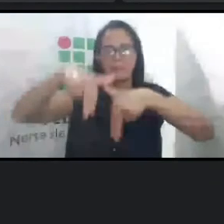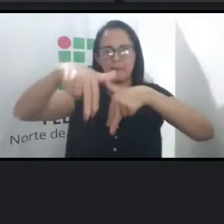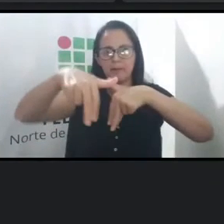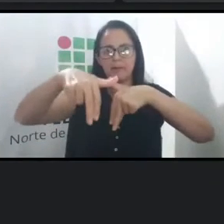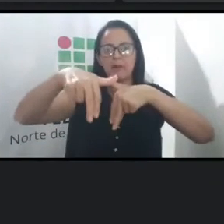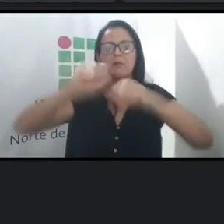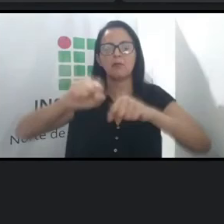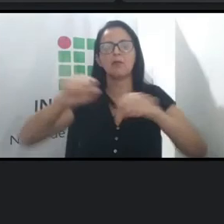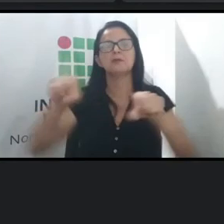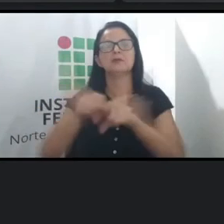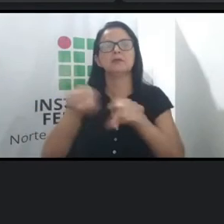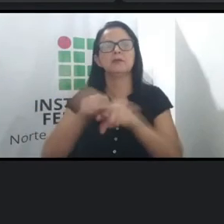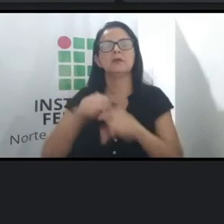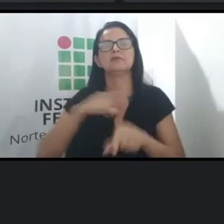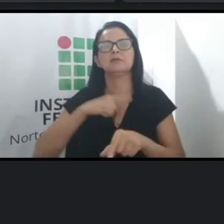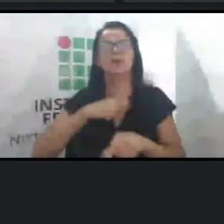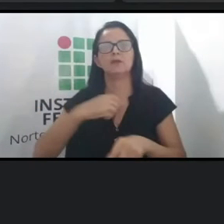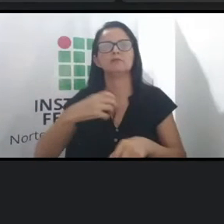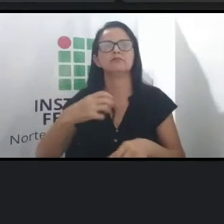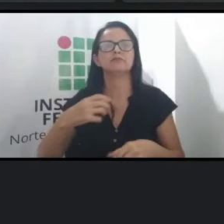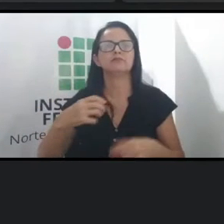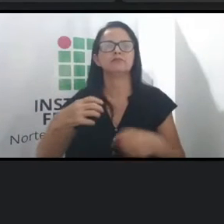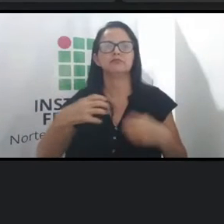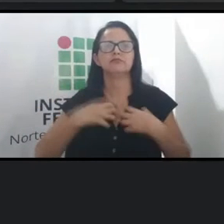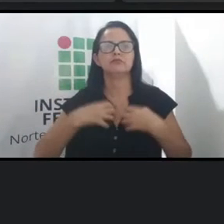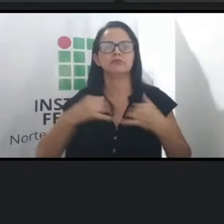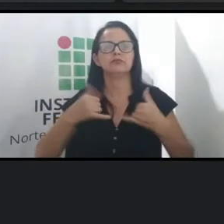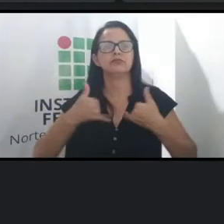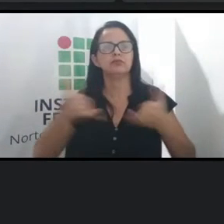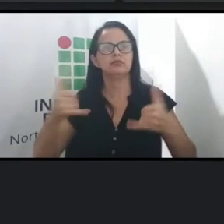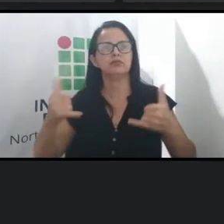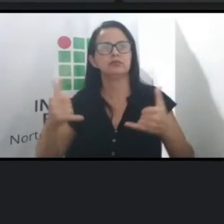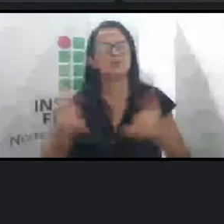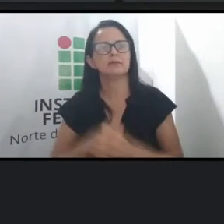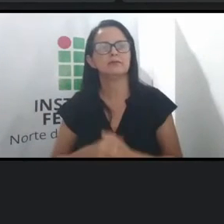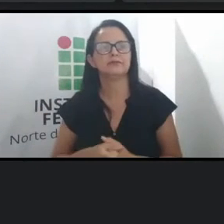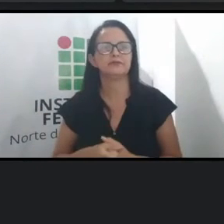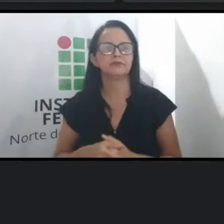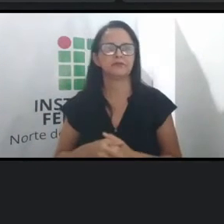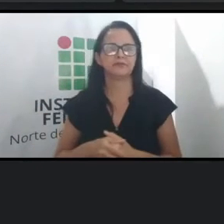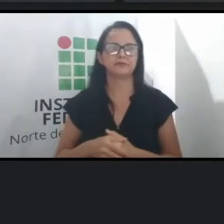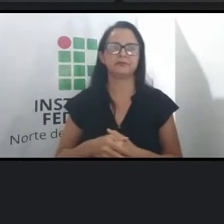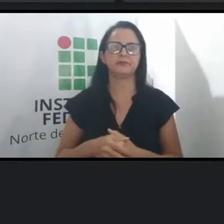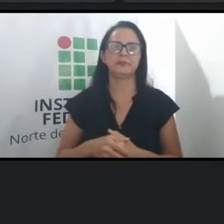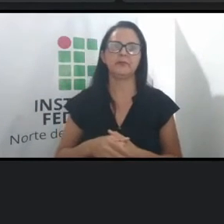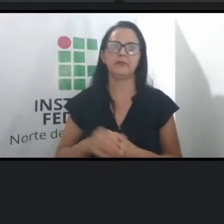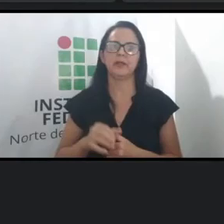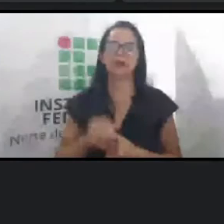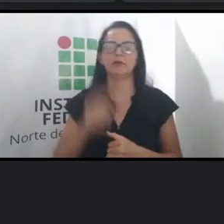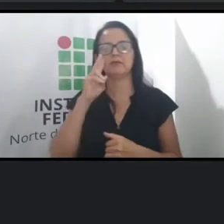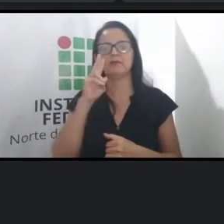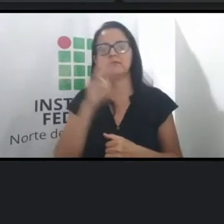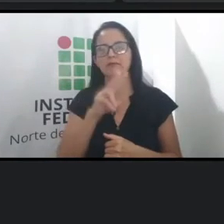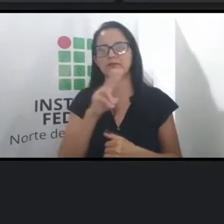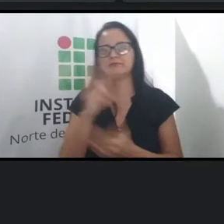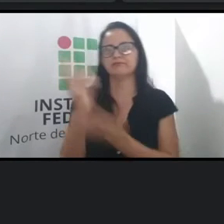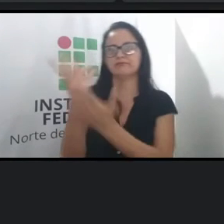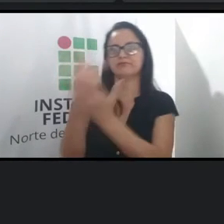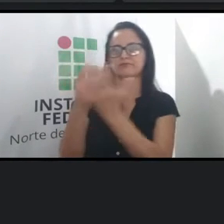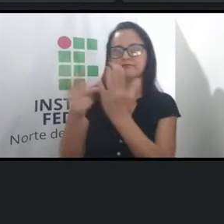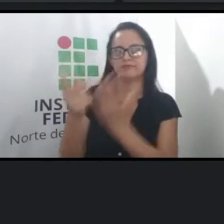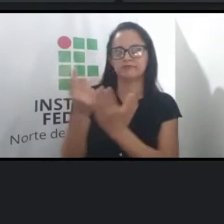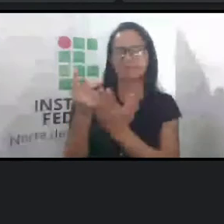passo. Então, em caso um fio esteja sobre o